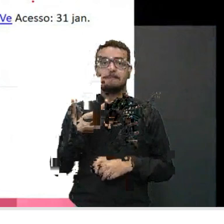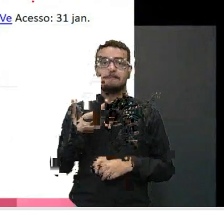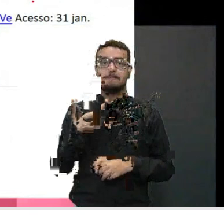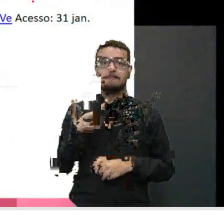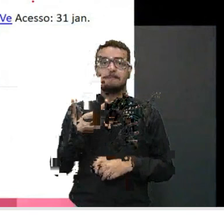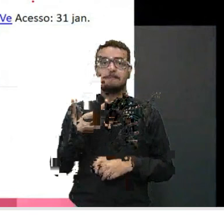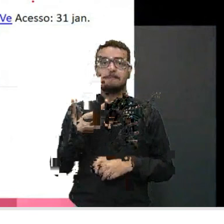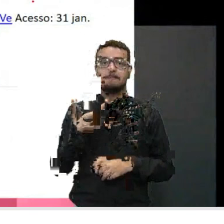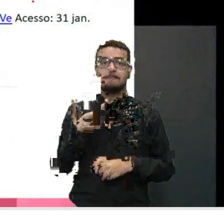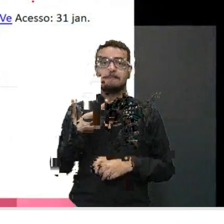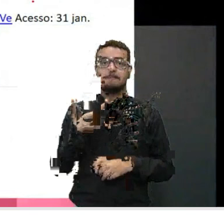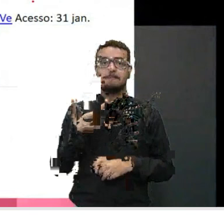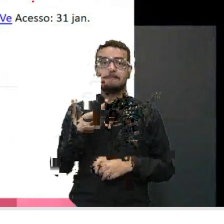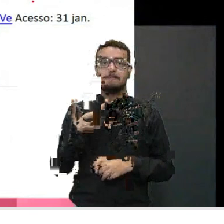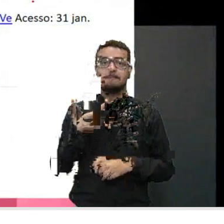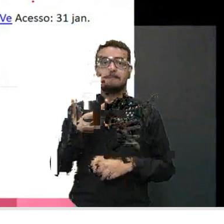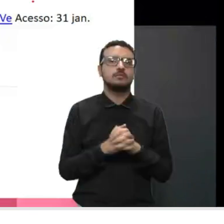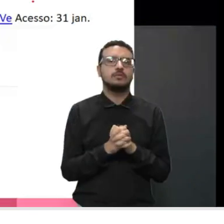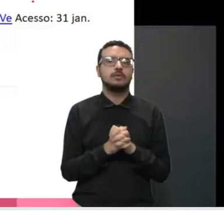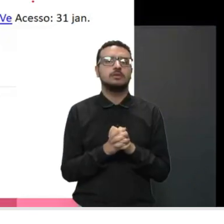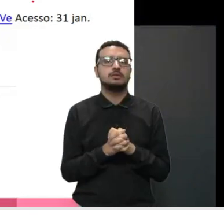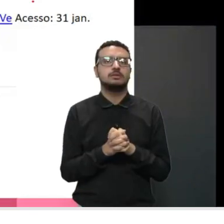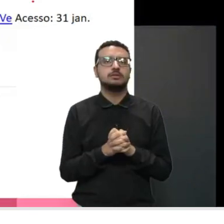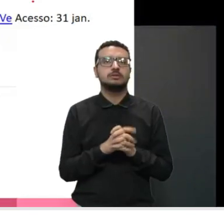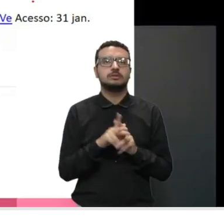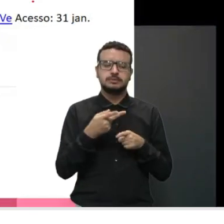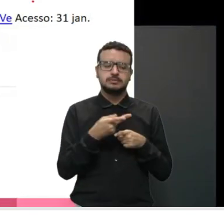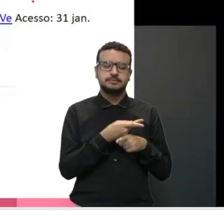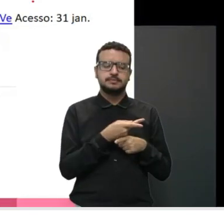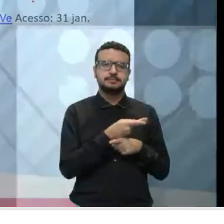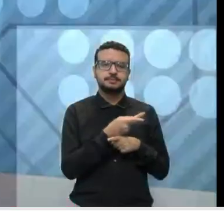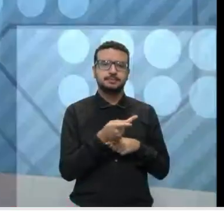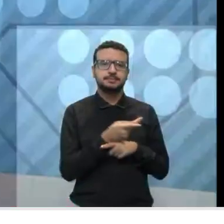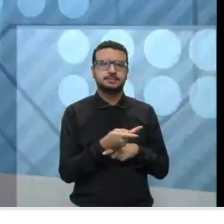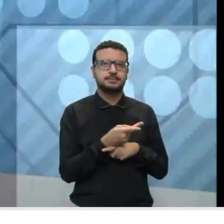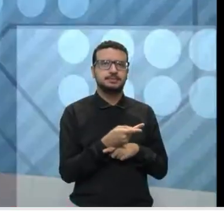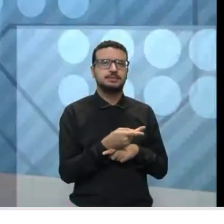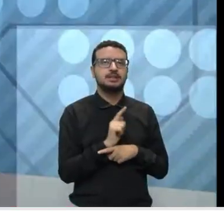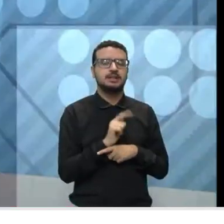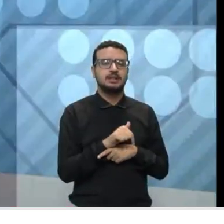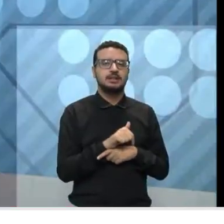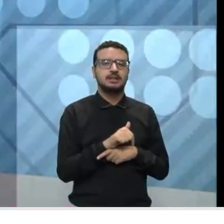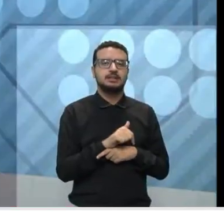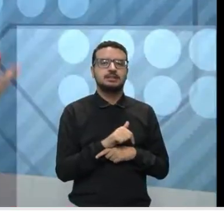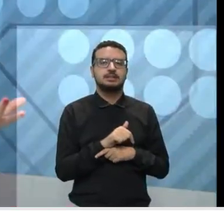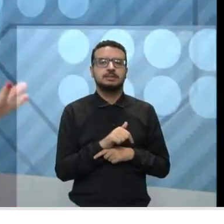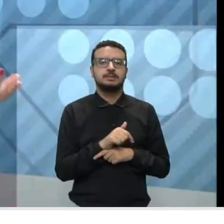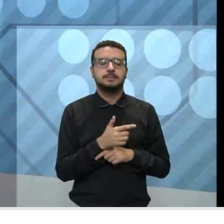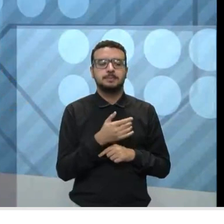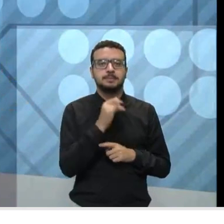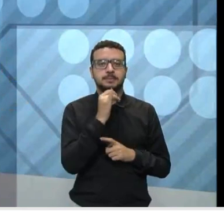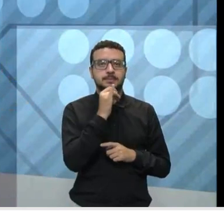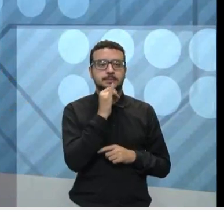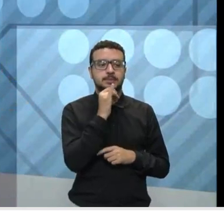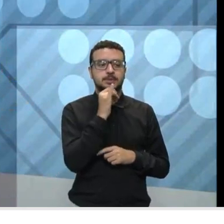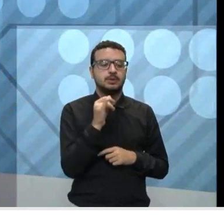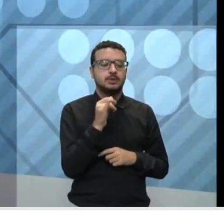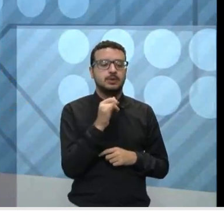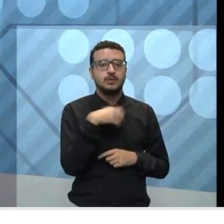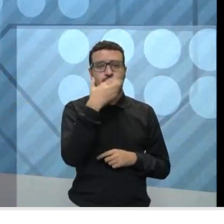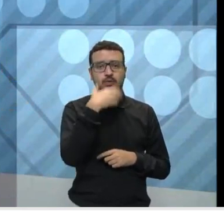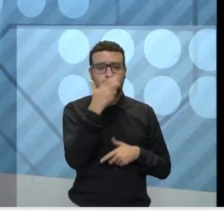aprender frutas. Então você pode digitar ou falar a fruta e o avatar vai fazer o sinal, tá? Esse